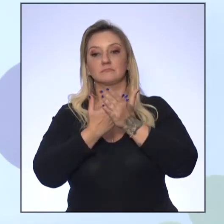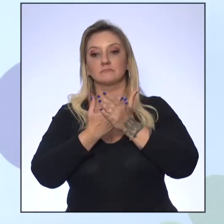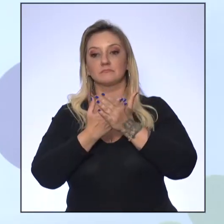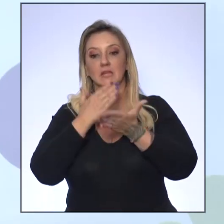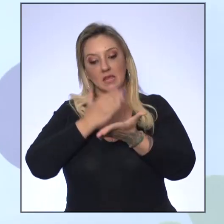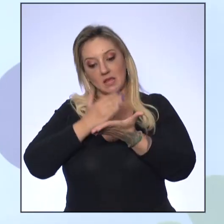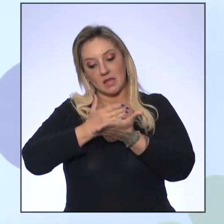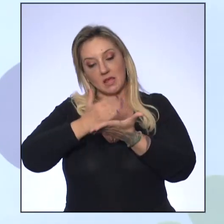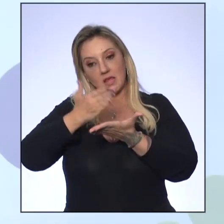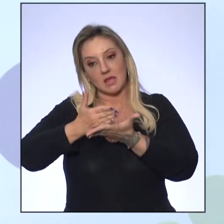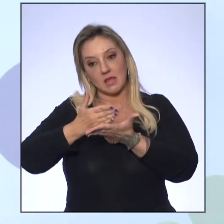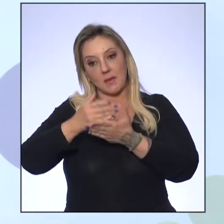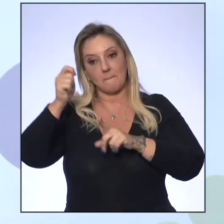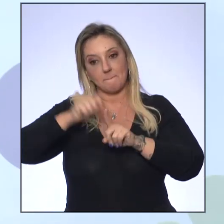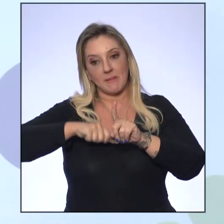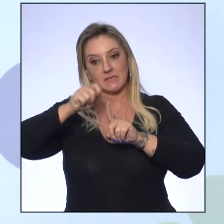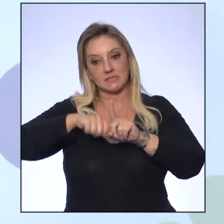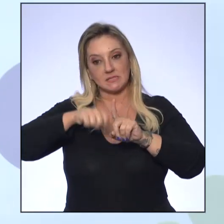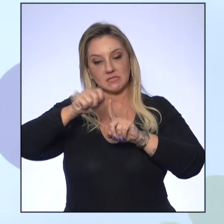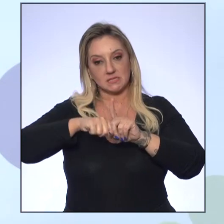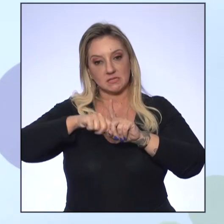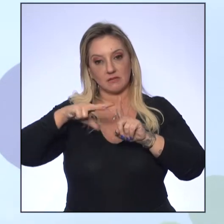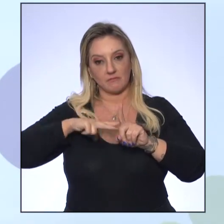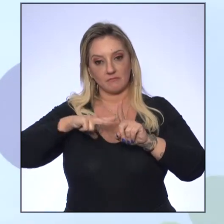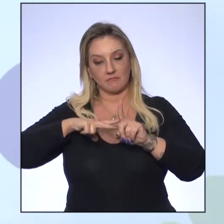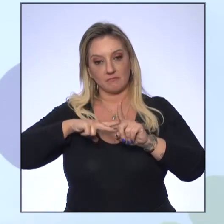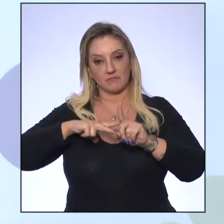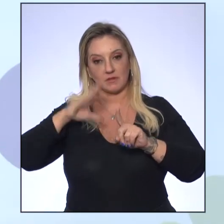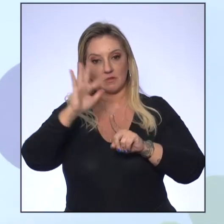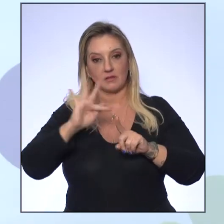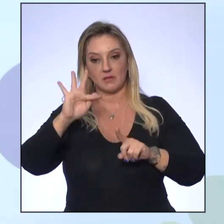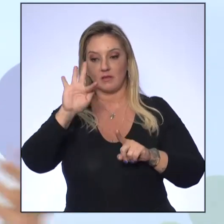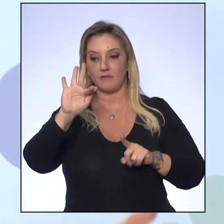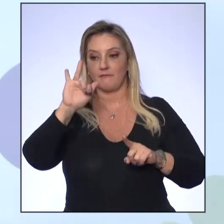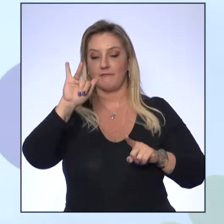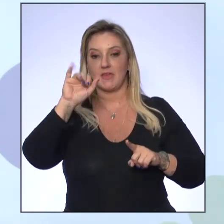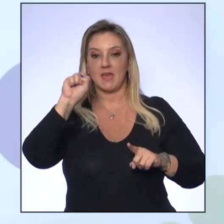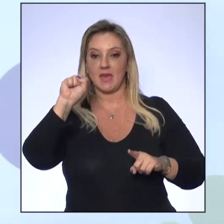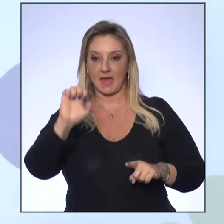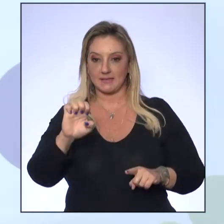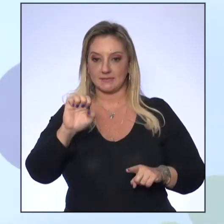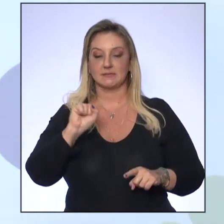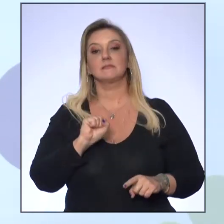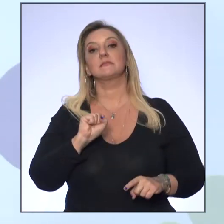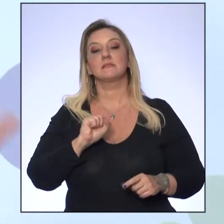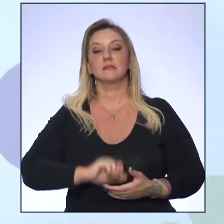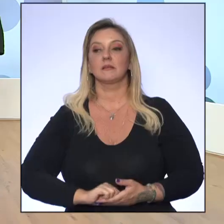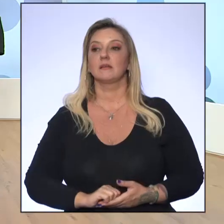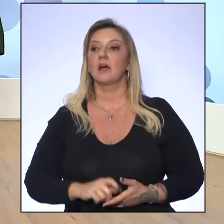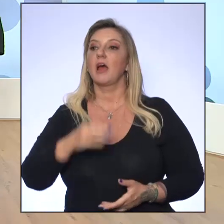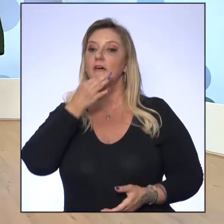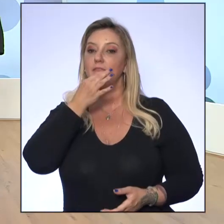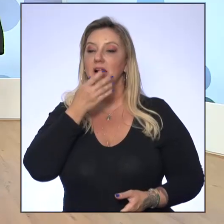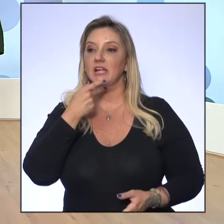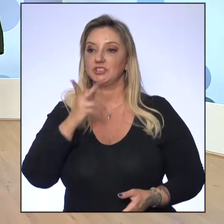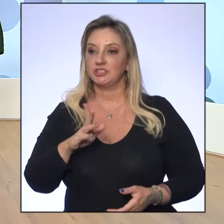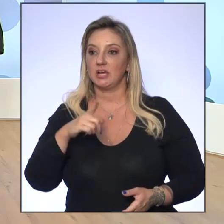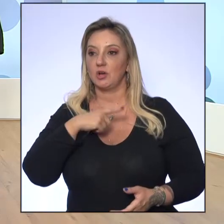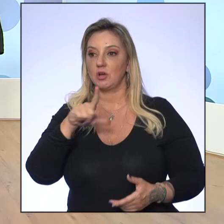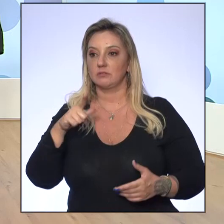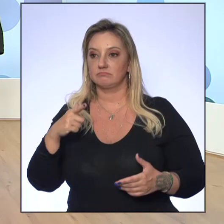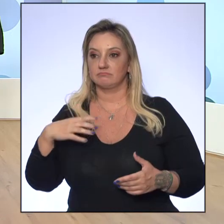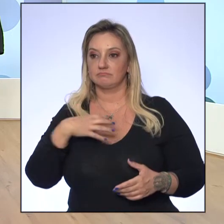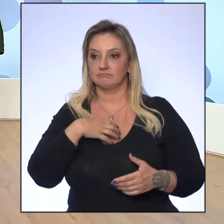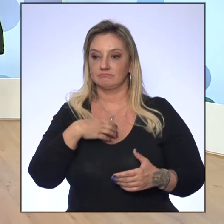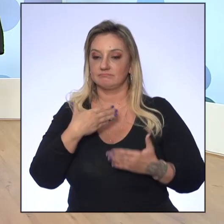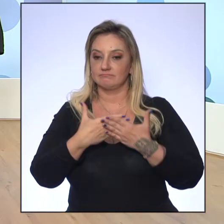o seu pagamento da mensalidade numa universidade privada a partir do FIES. Então, além das formas que eu comentei, existem outras formas de estudar,